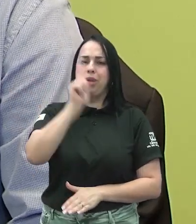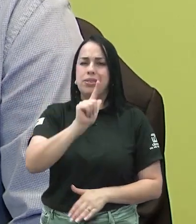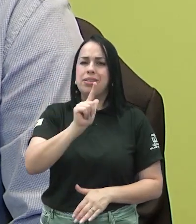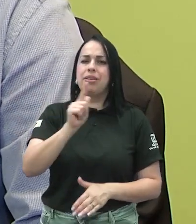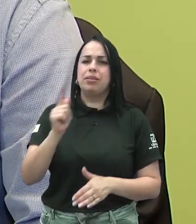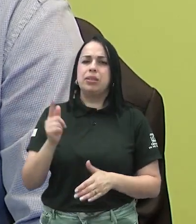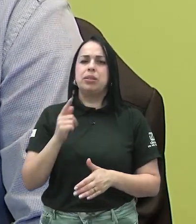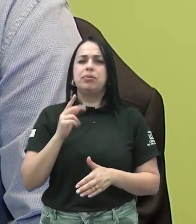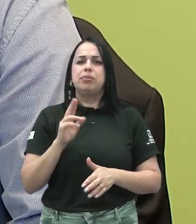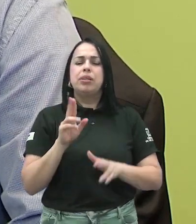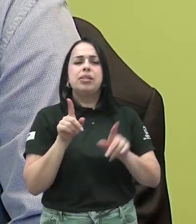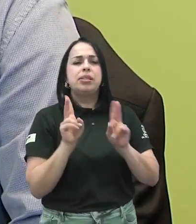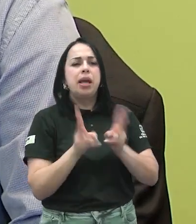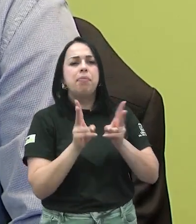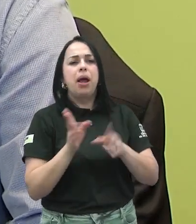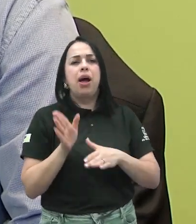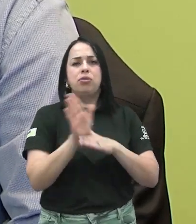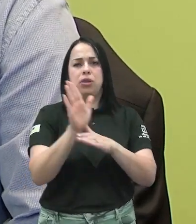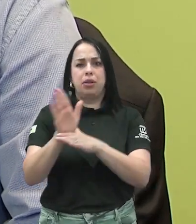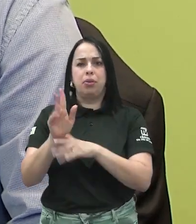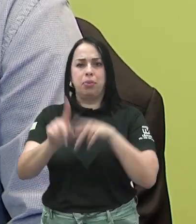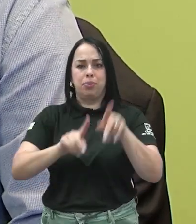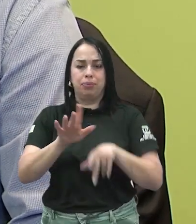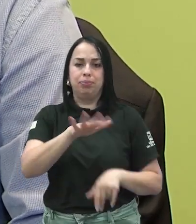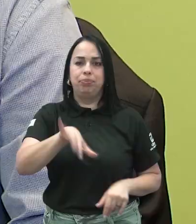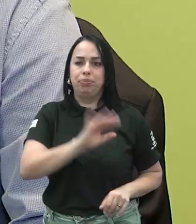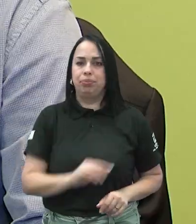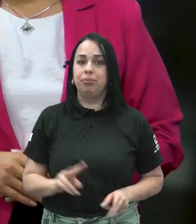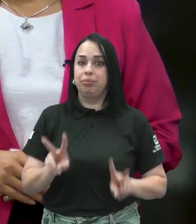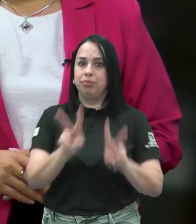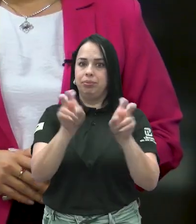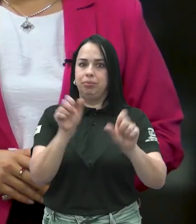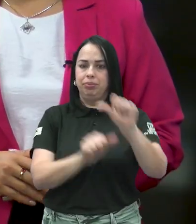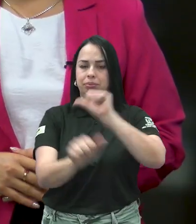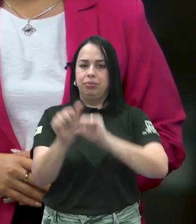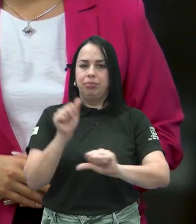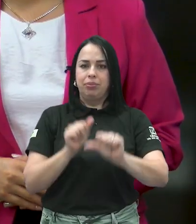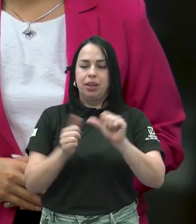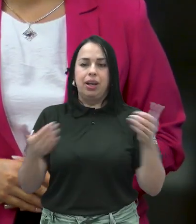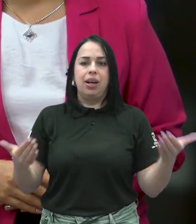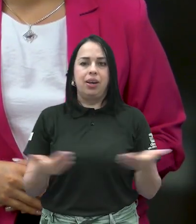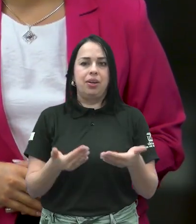prefeitura, de uma forma geral, do ente público, dar uma resposta para a população. Vamos mudar de assunto e falar de